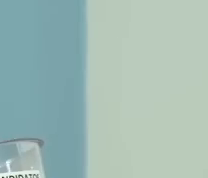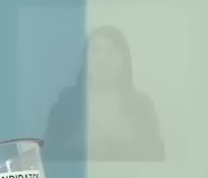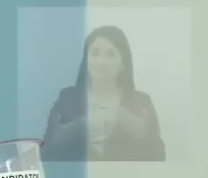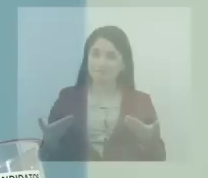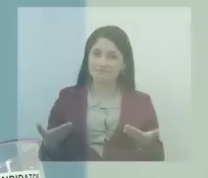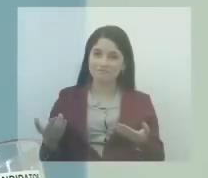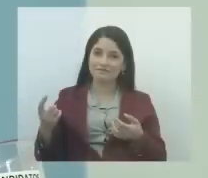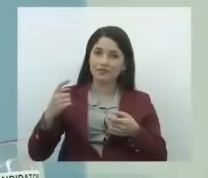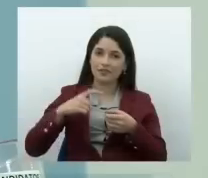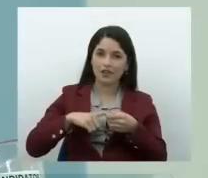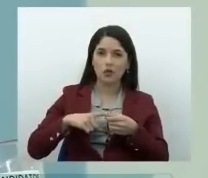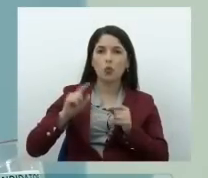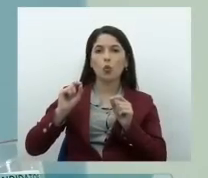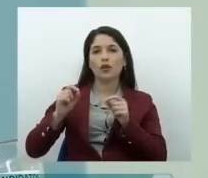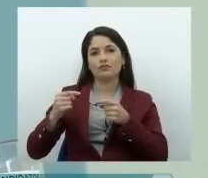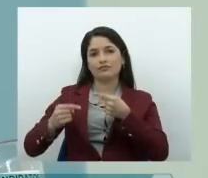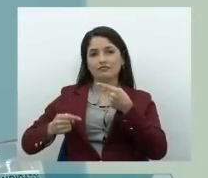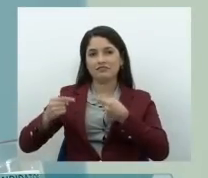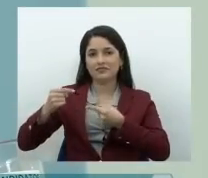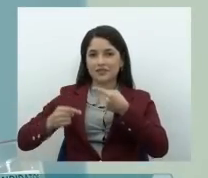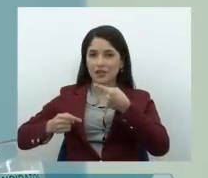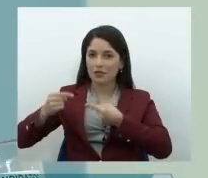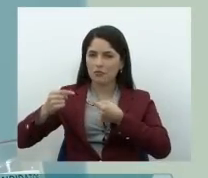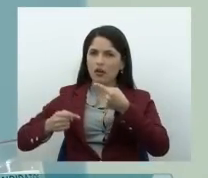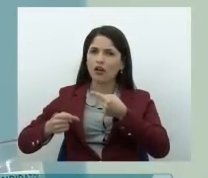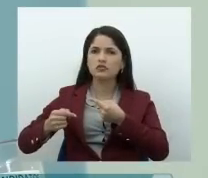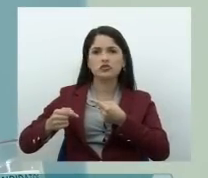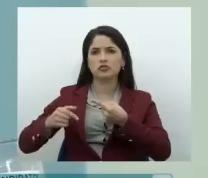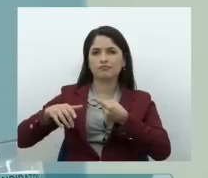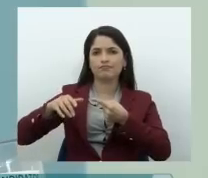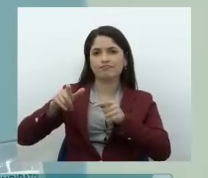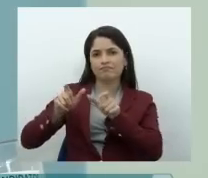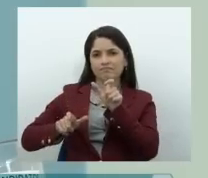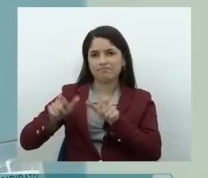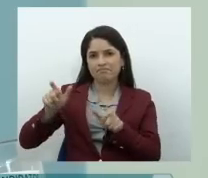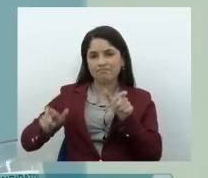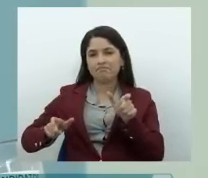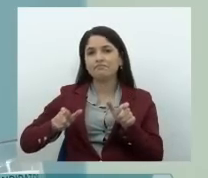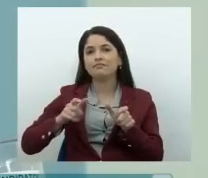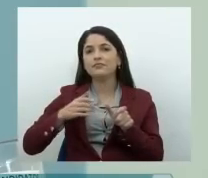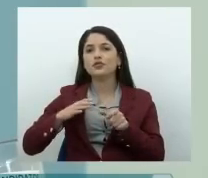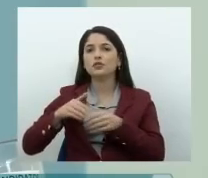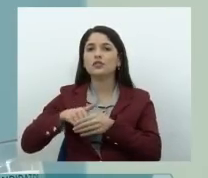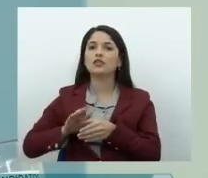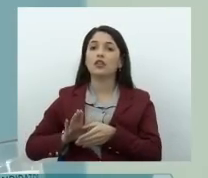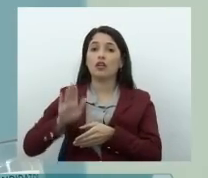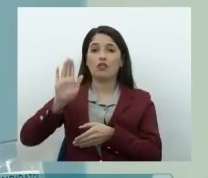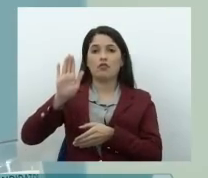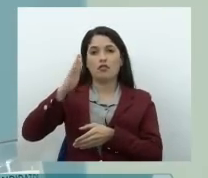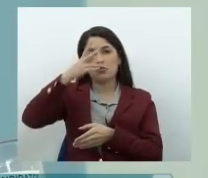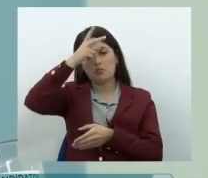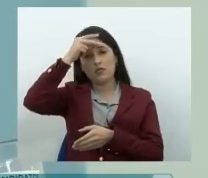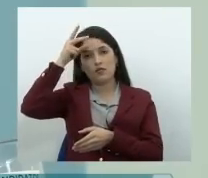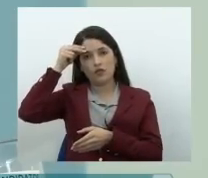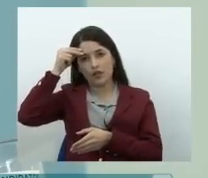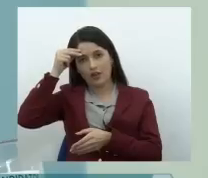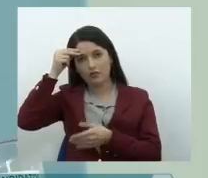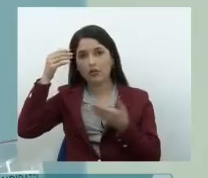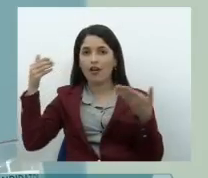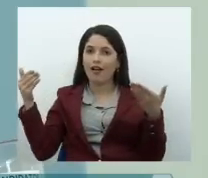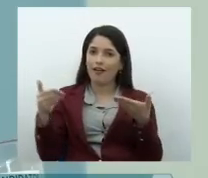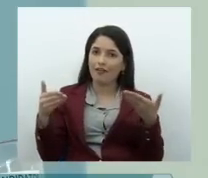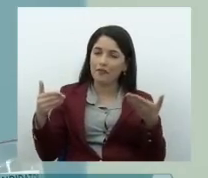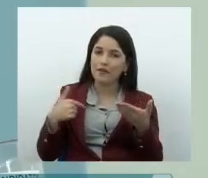Estamos de volta, então, com o debate entre os candidatos a prefeito aqui da cidade de Guarulhos. Neste quarto bloco, novamente, o candidato perguntará para candidato. Já,